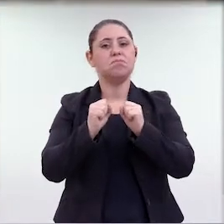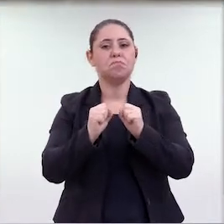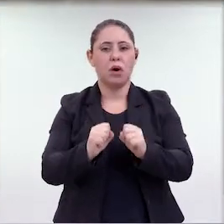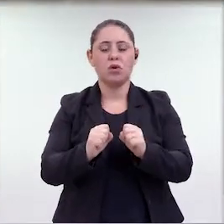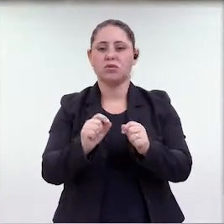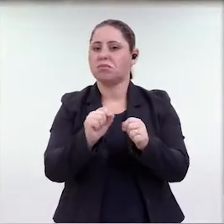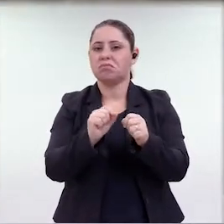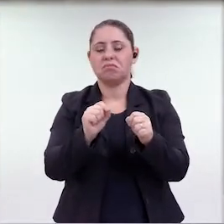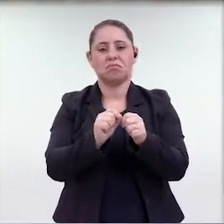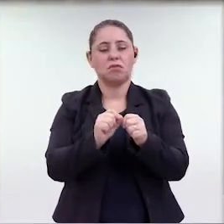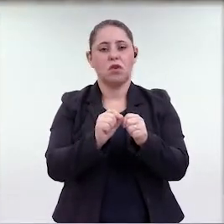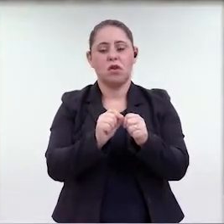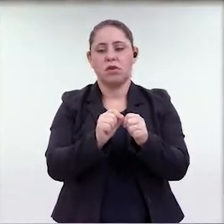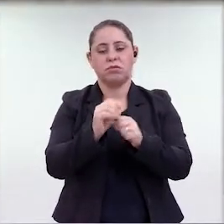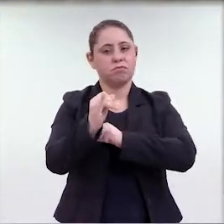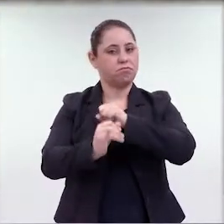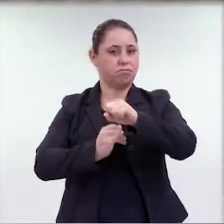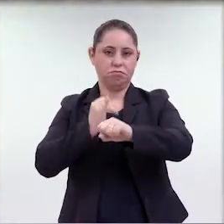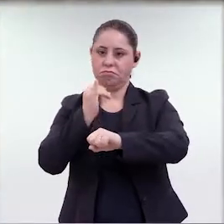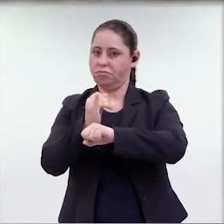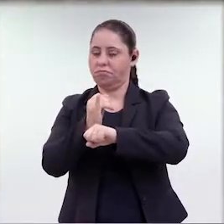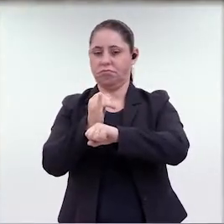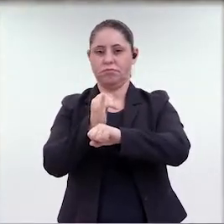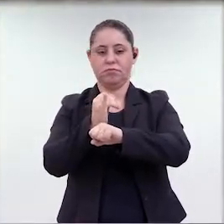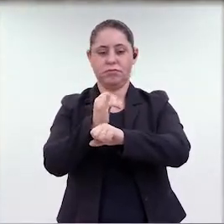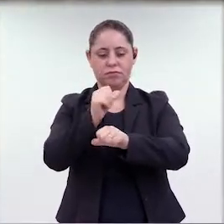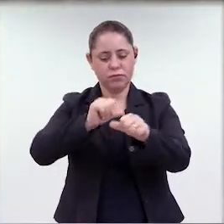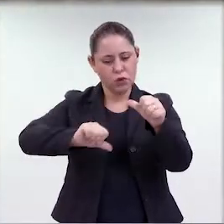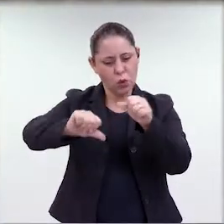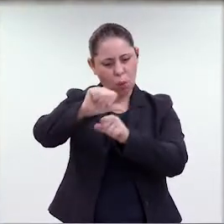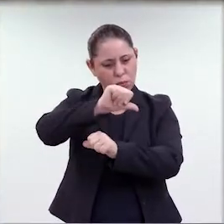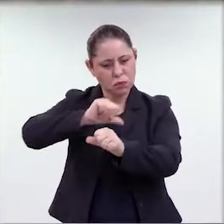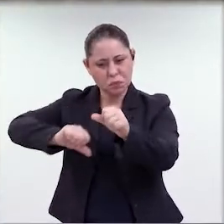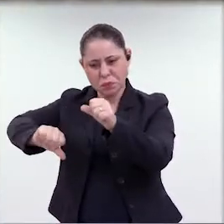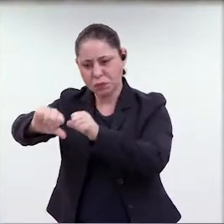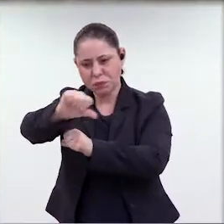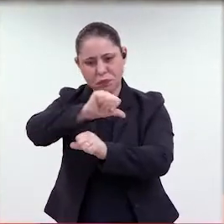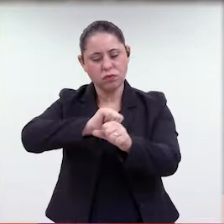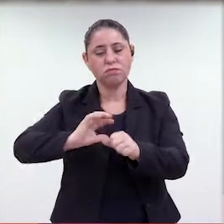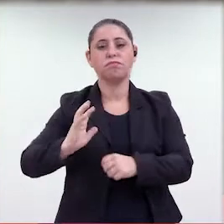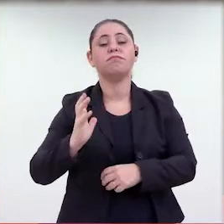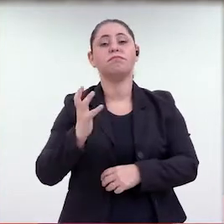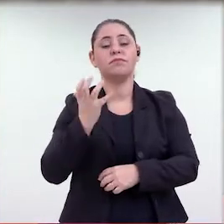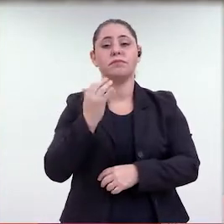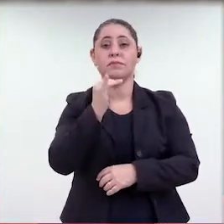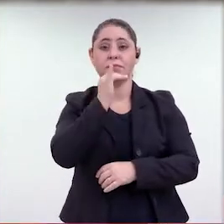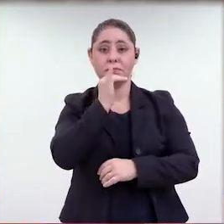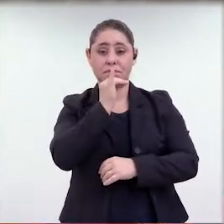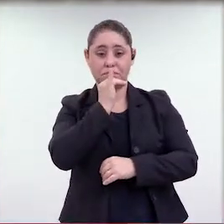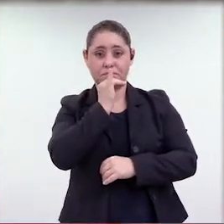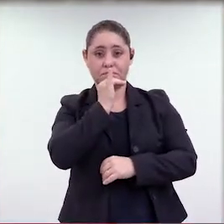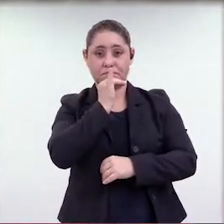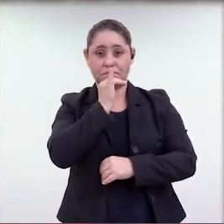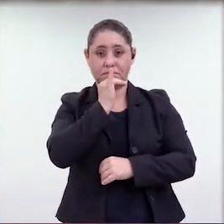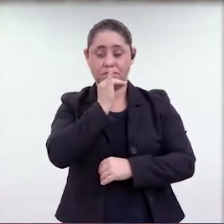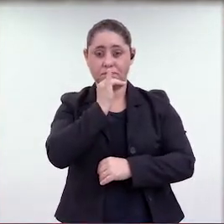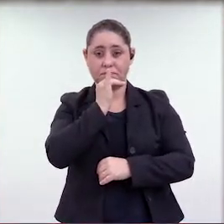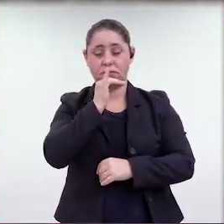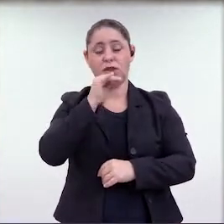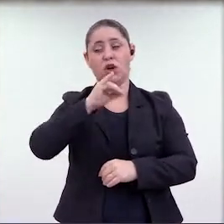trabalhos, eles podem ser realizados de forma eletrônica. Várias mudanças aconteceram. Por